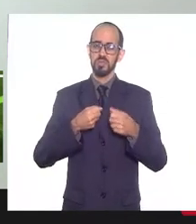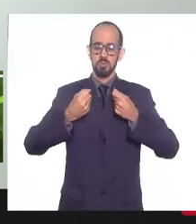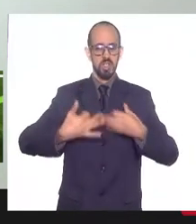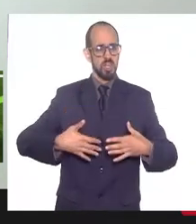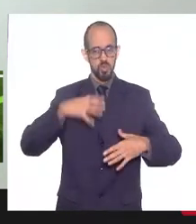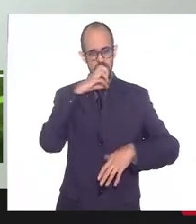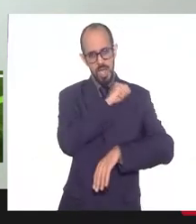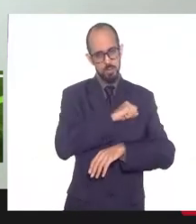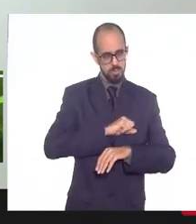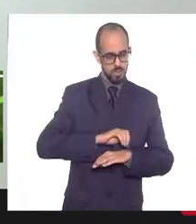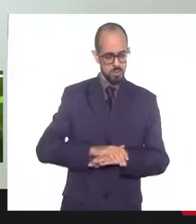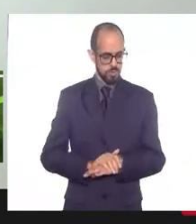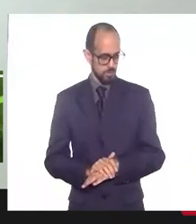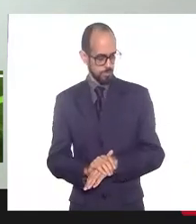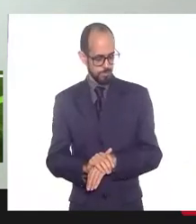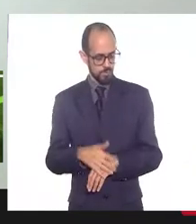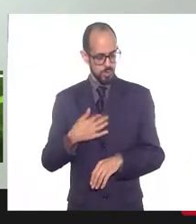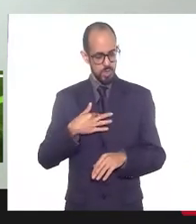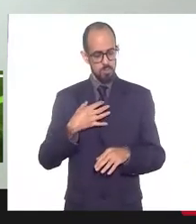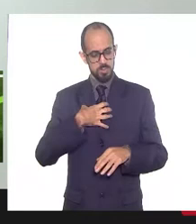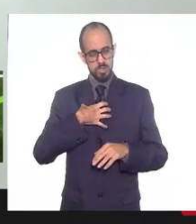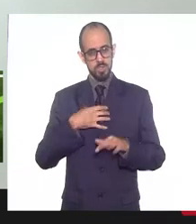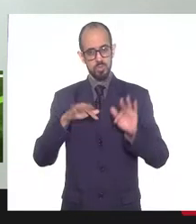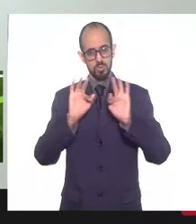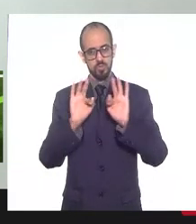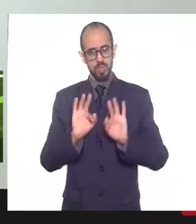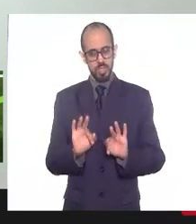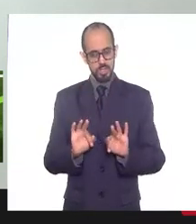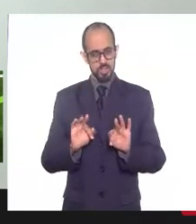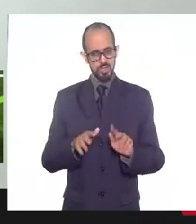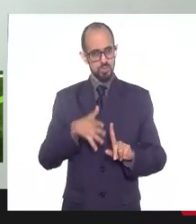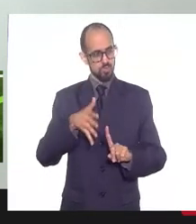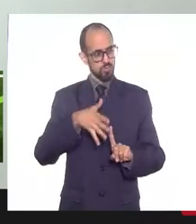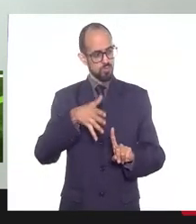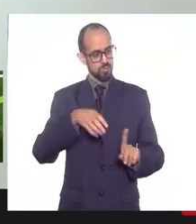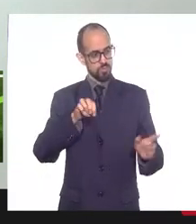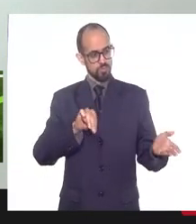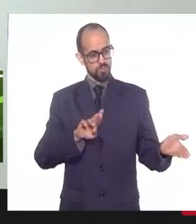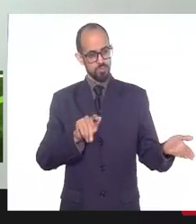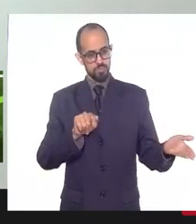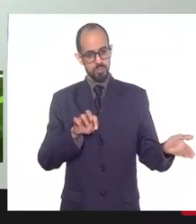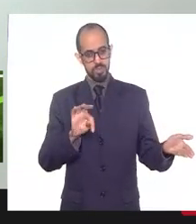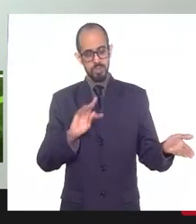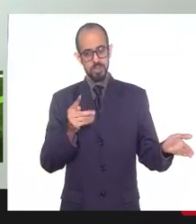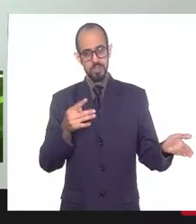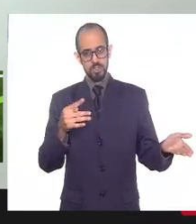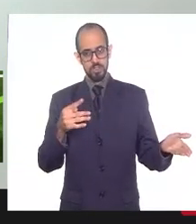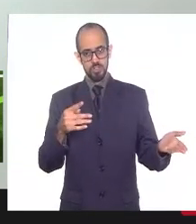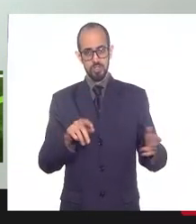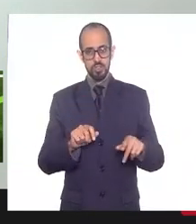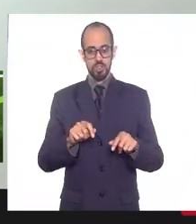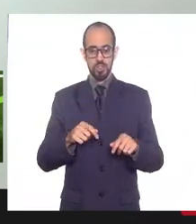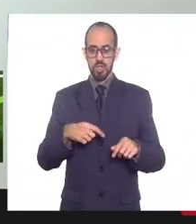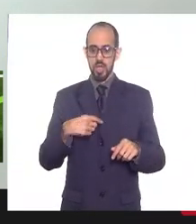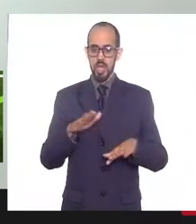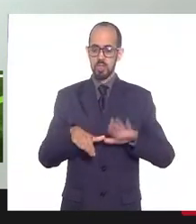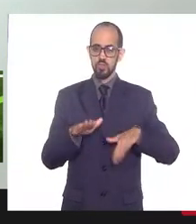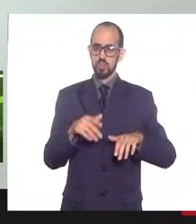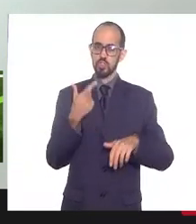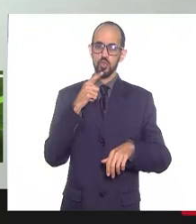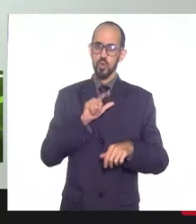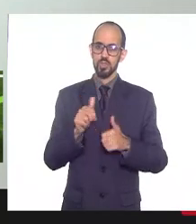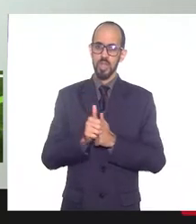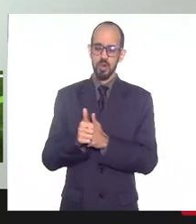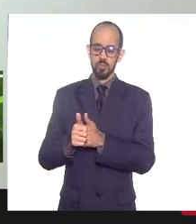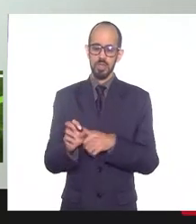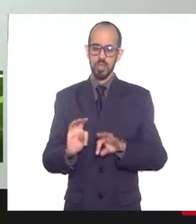Fico feliz ainda também com a fala da Margarete, a gente acaba não acompanhando todos os casos e acontecimentos, e a gente